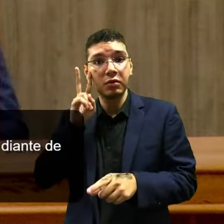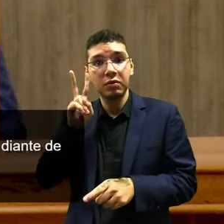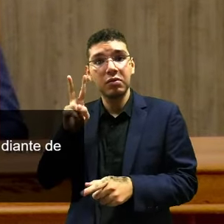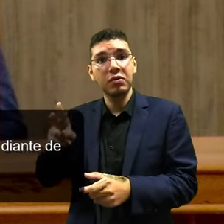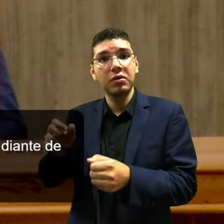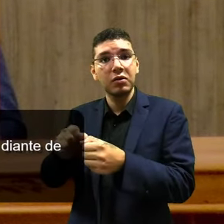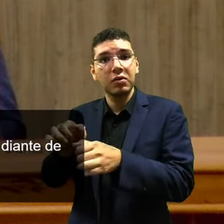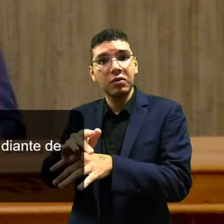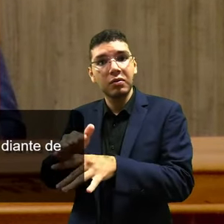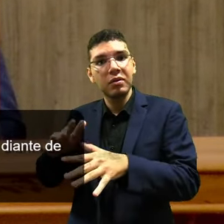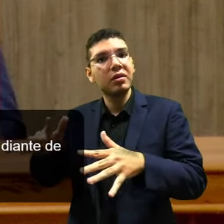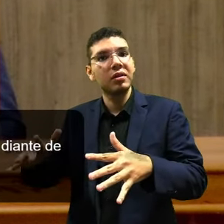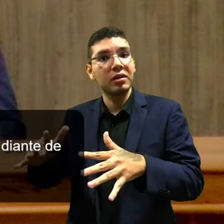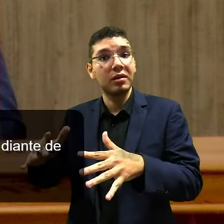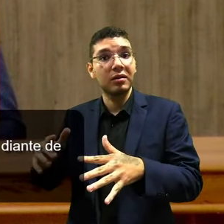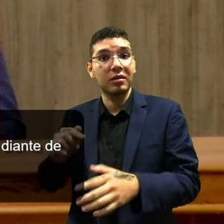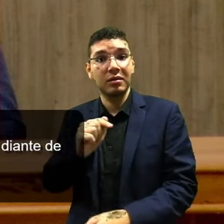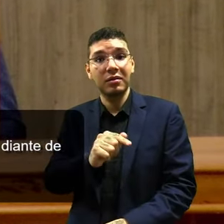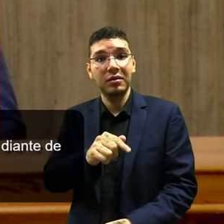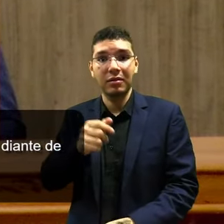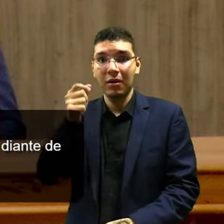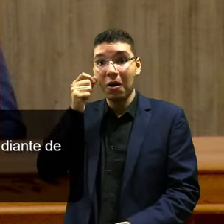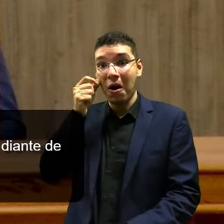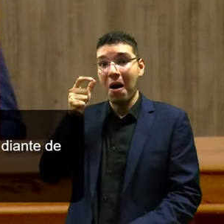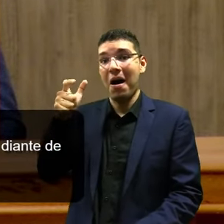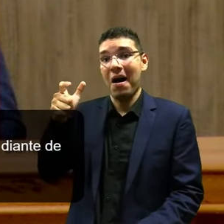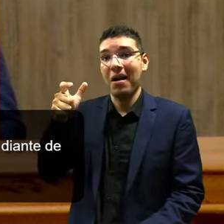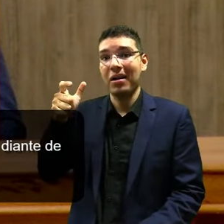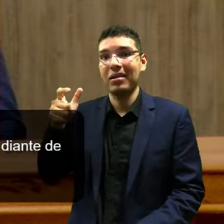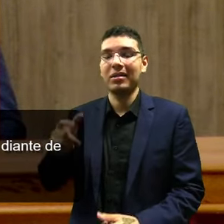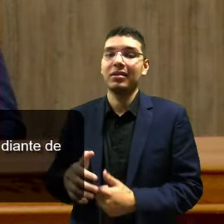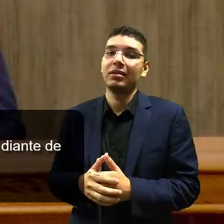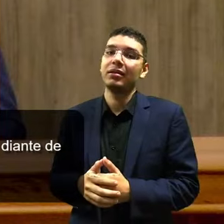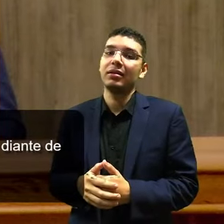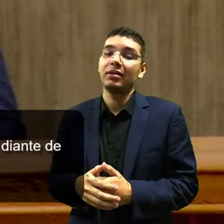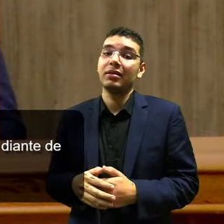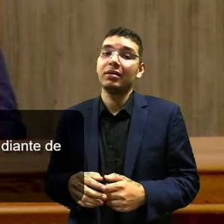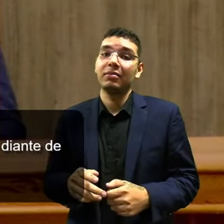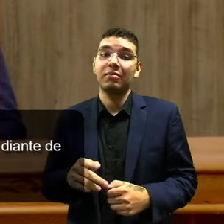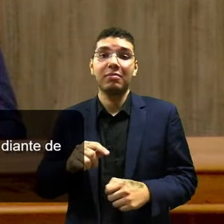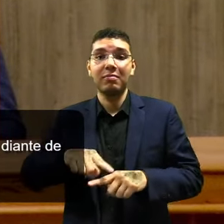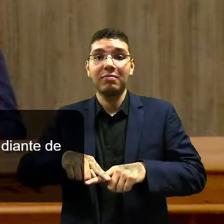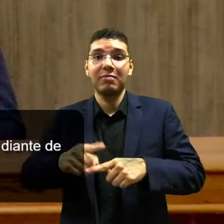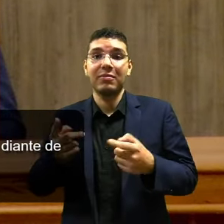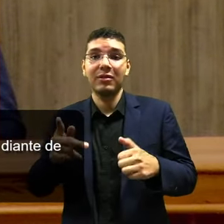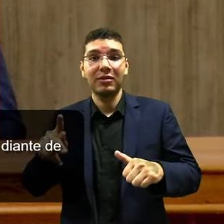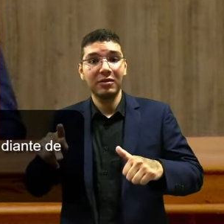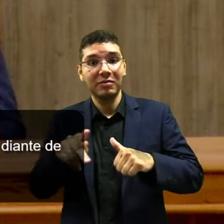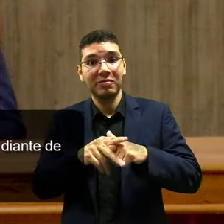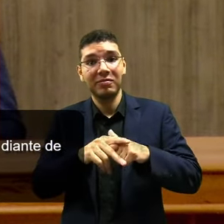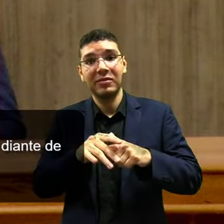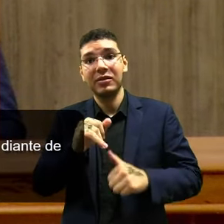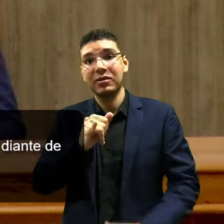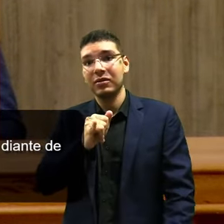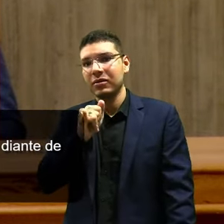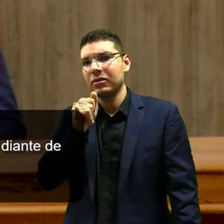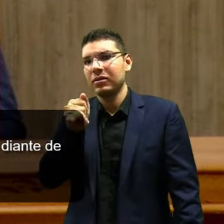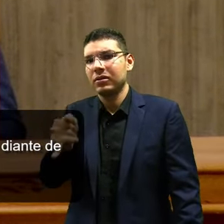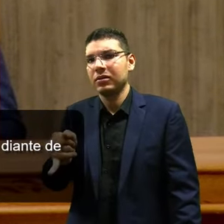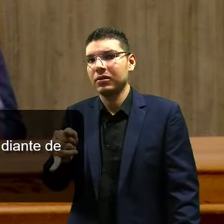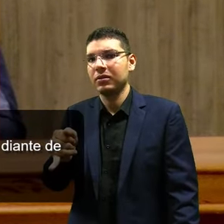estava atônito e agora Pedro olha e diz tu não tem partes pastor Jeová tu não tem